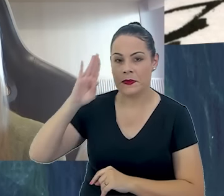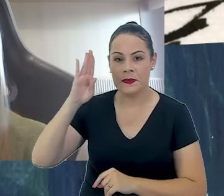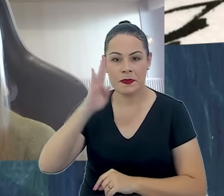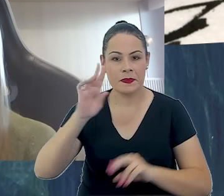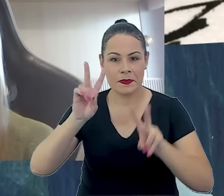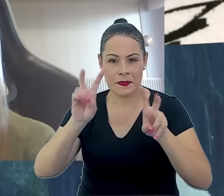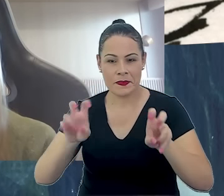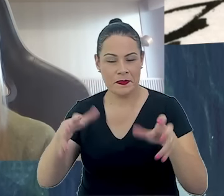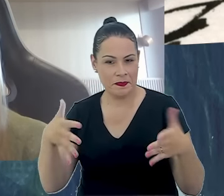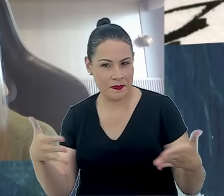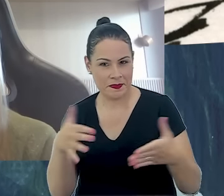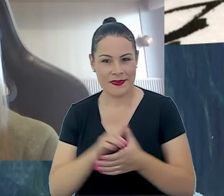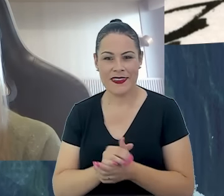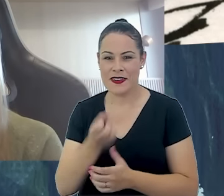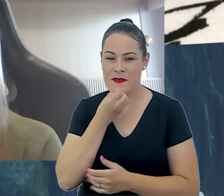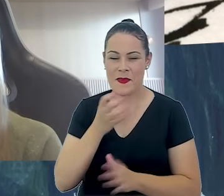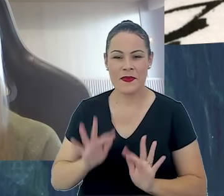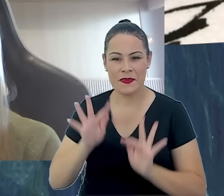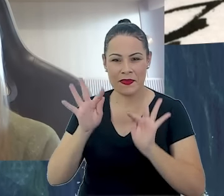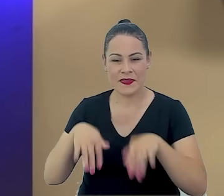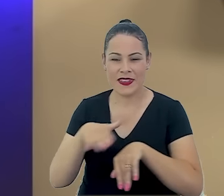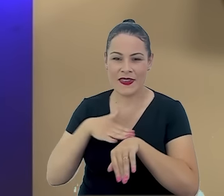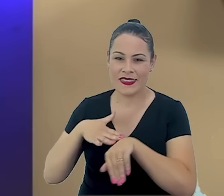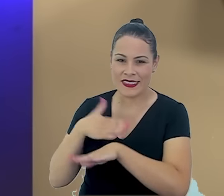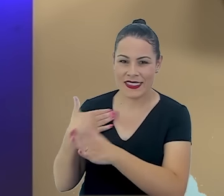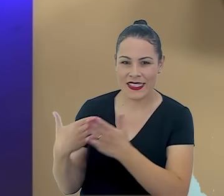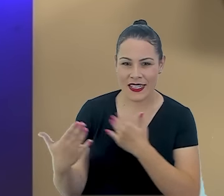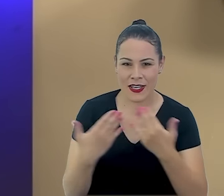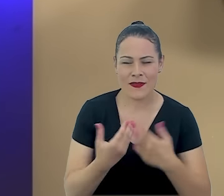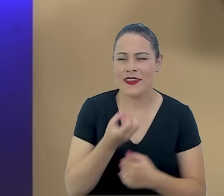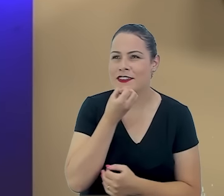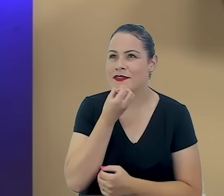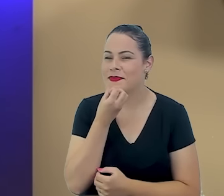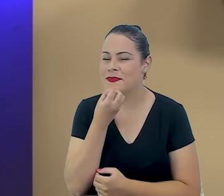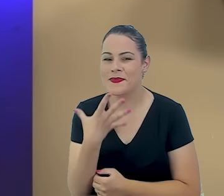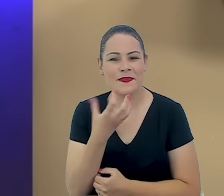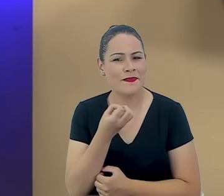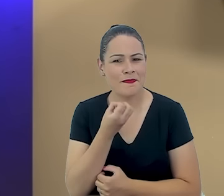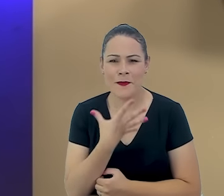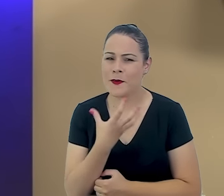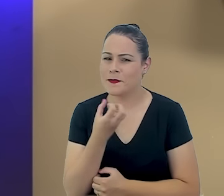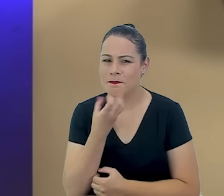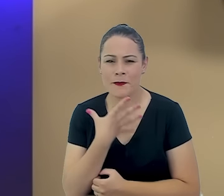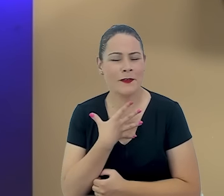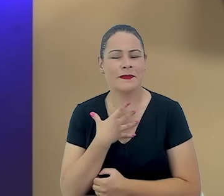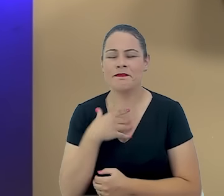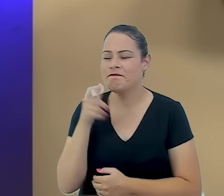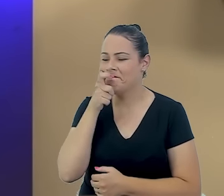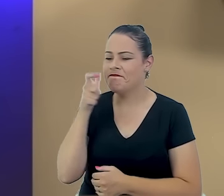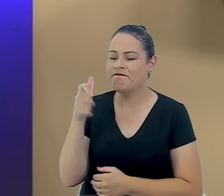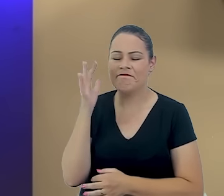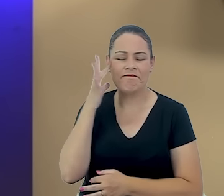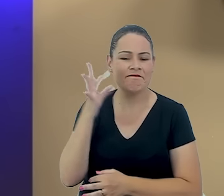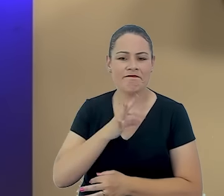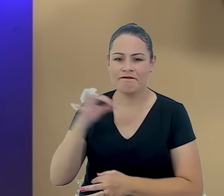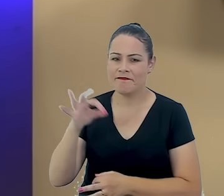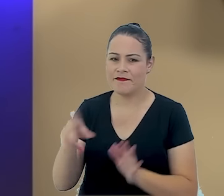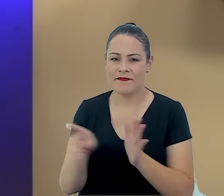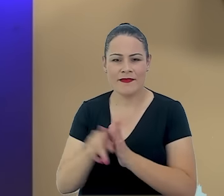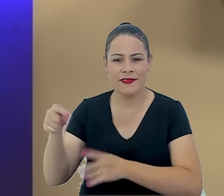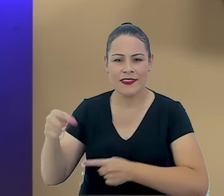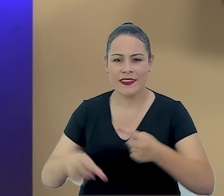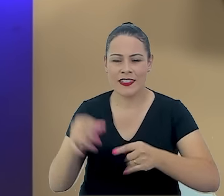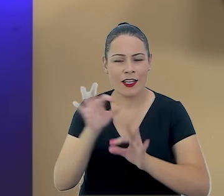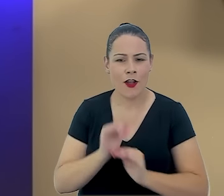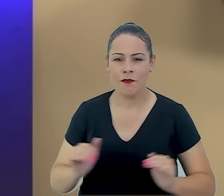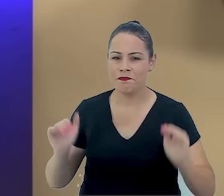prioriza essa questão. Bom, chegamos ao fim desse painel, foi muito, muito, muito interessante, um debate realmente de